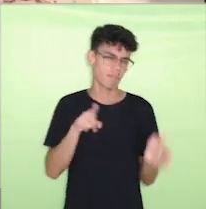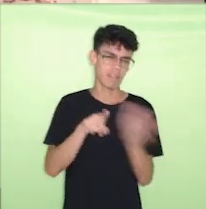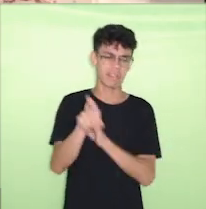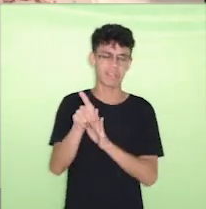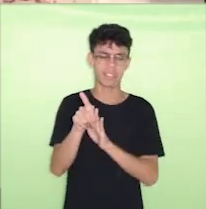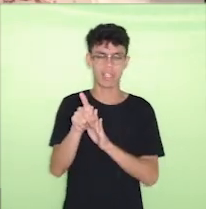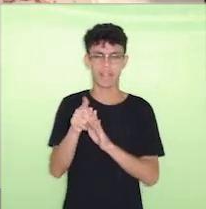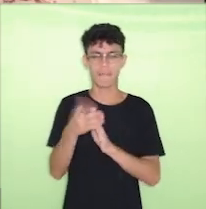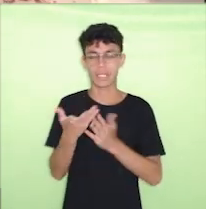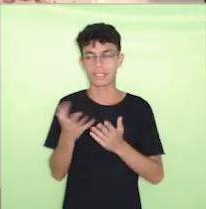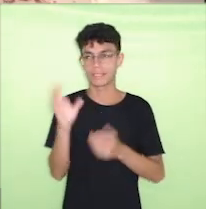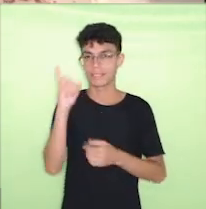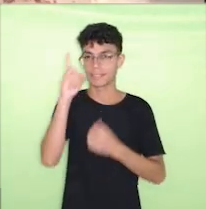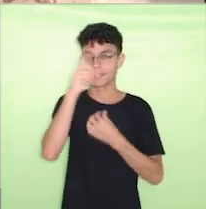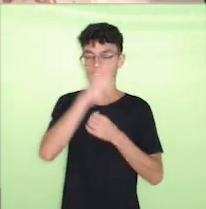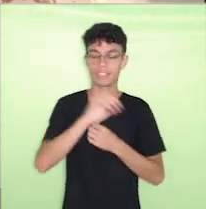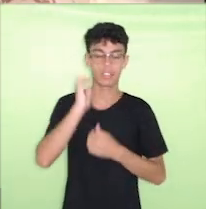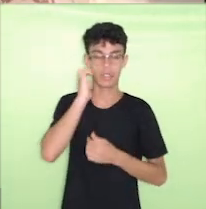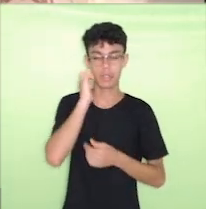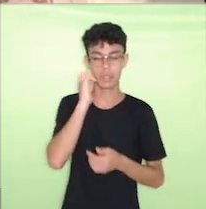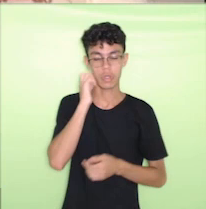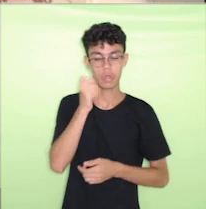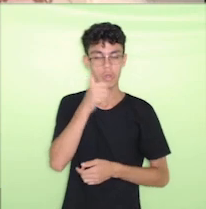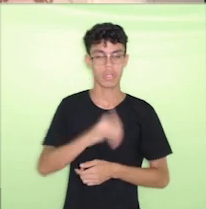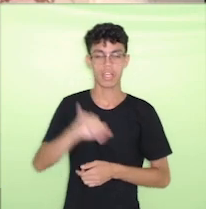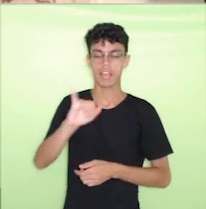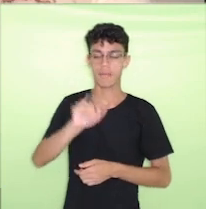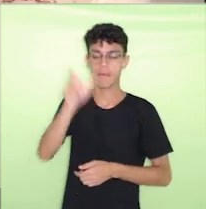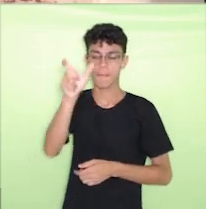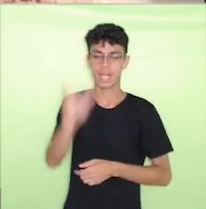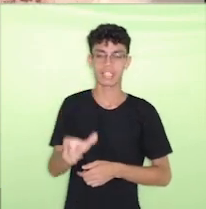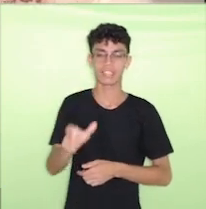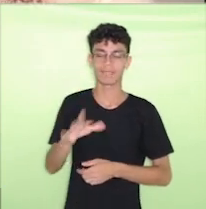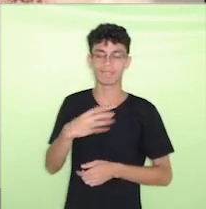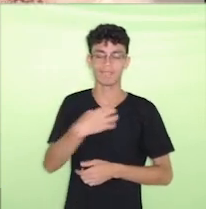pergunta petulante que aborrece as irmãs.